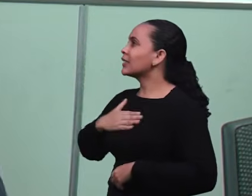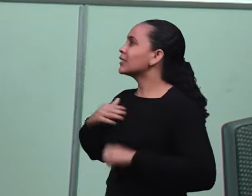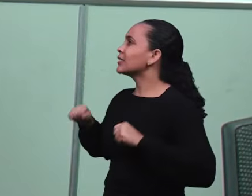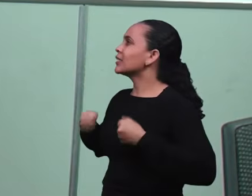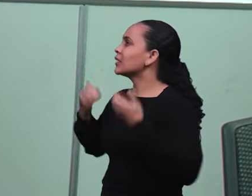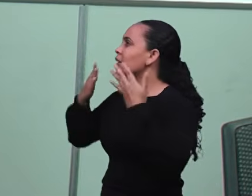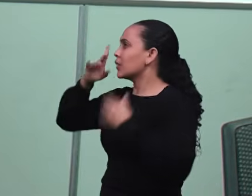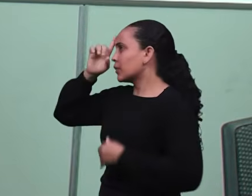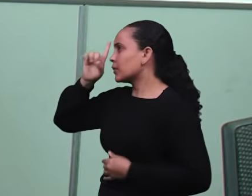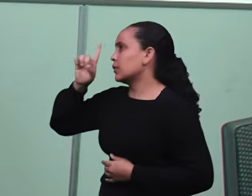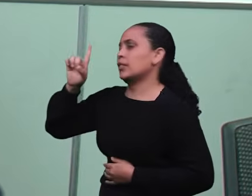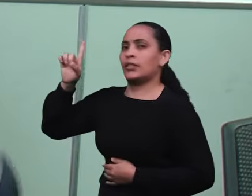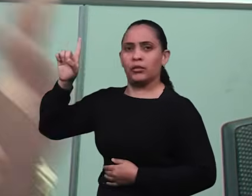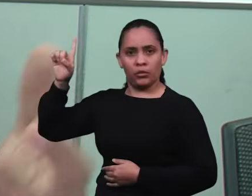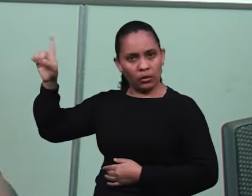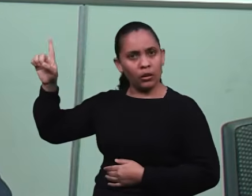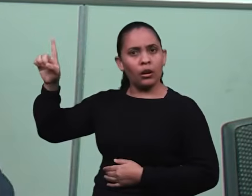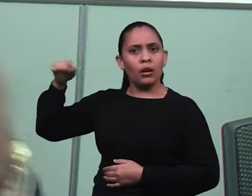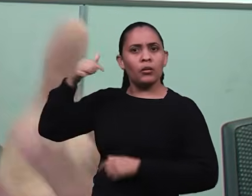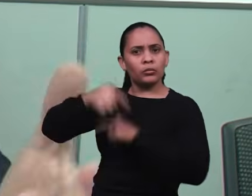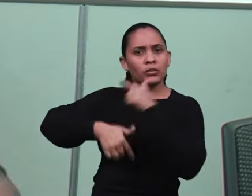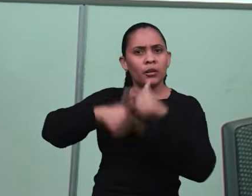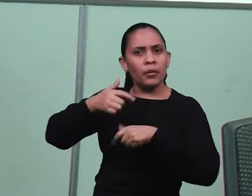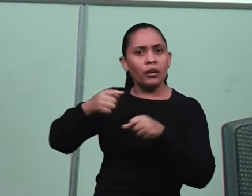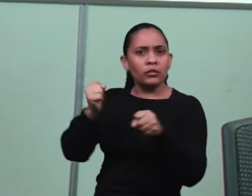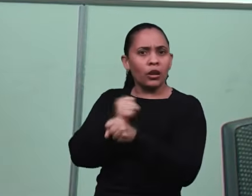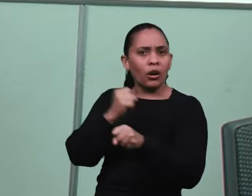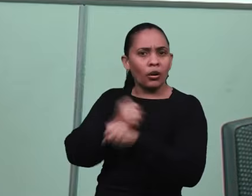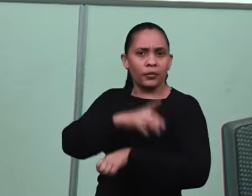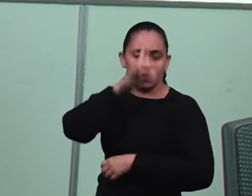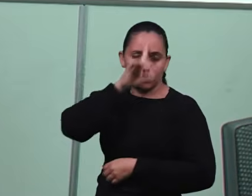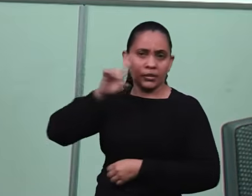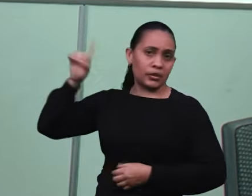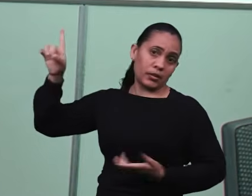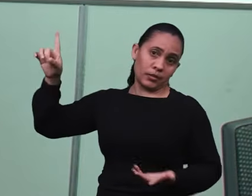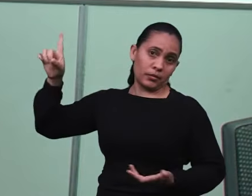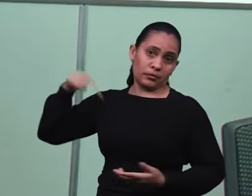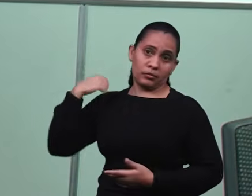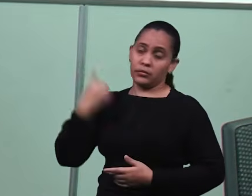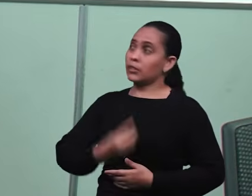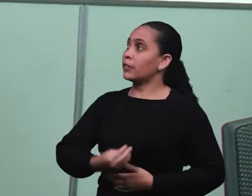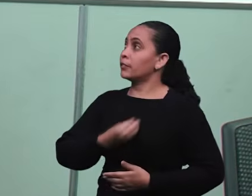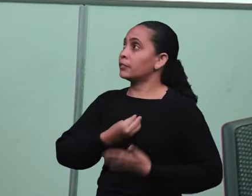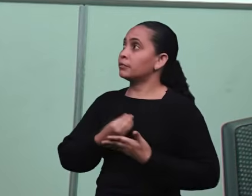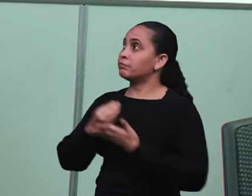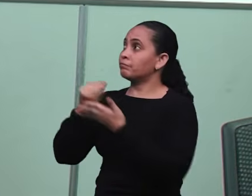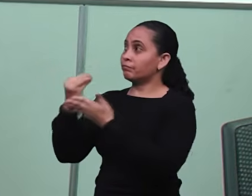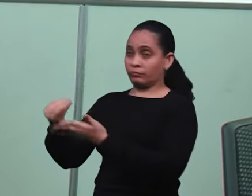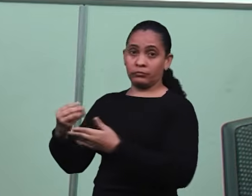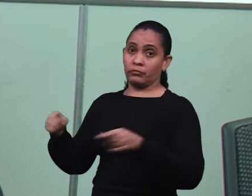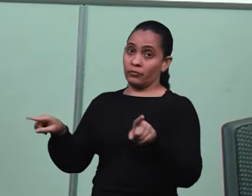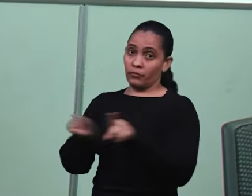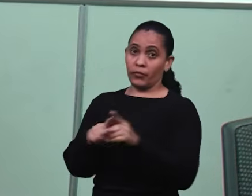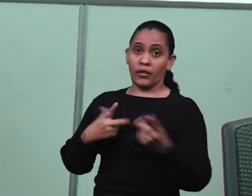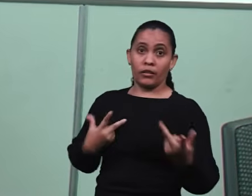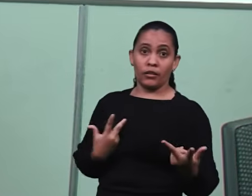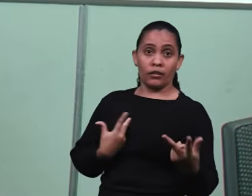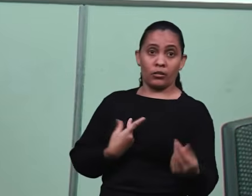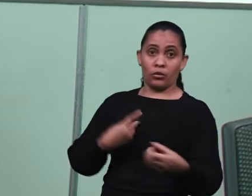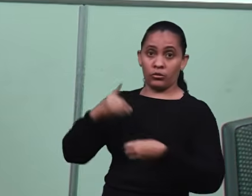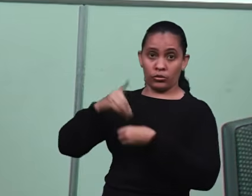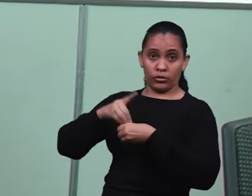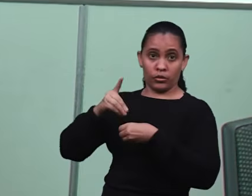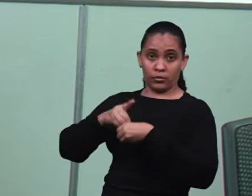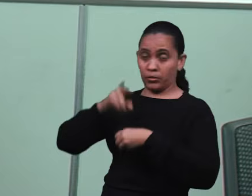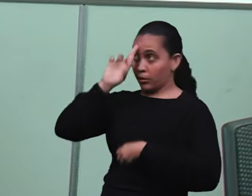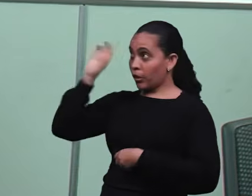entregou a sua vida em prol da obra, em prol da causa. Então nós colocamos a nossa vida, e o dízimo é parte disso também. Nós